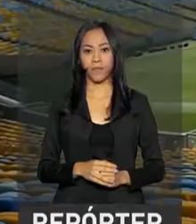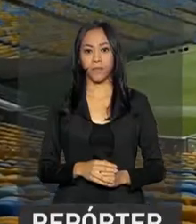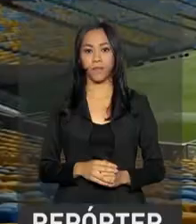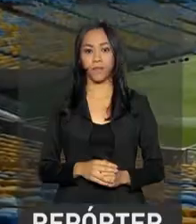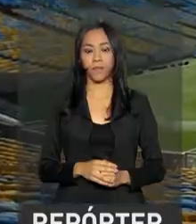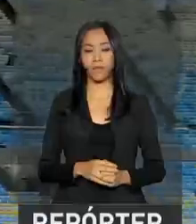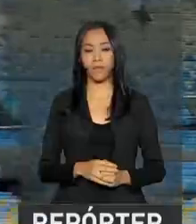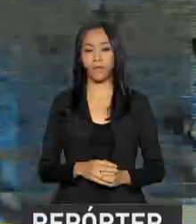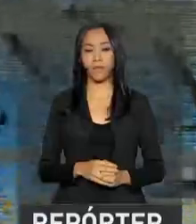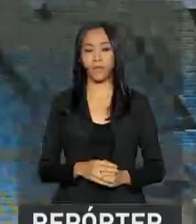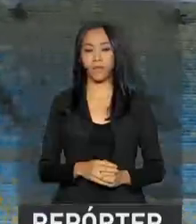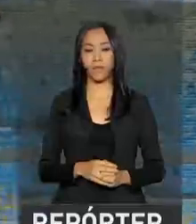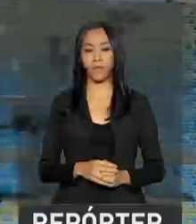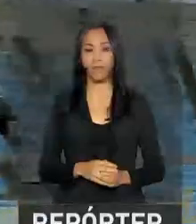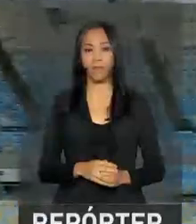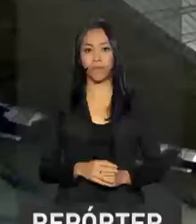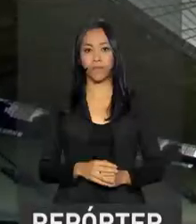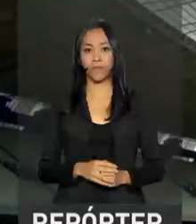nunca